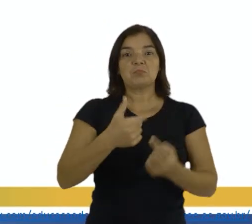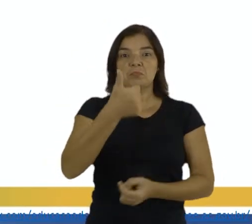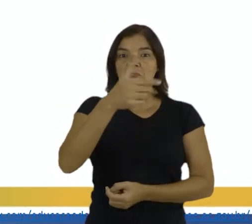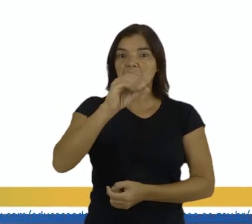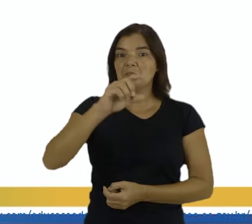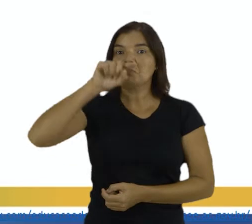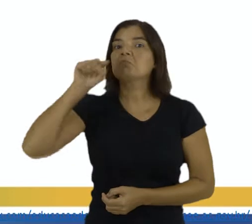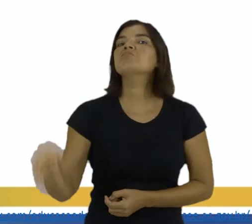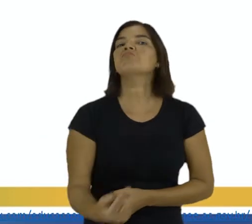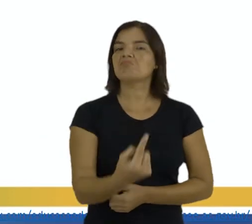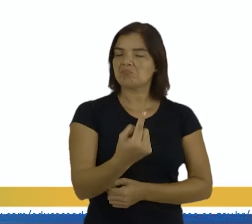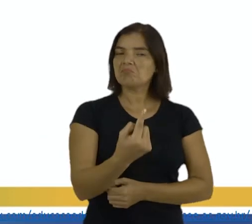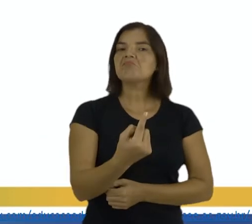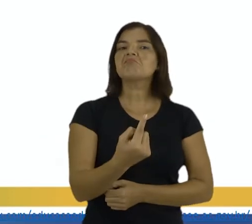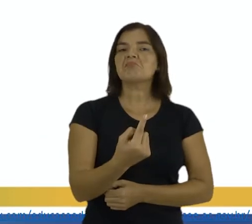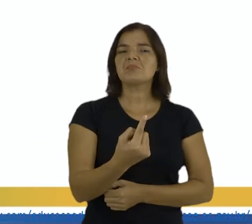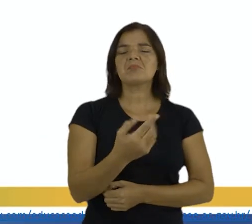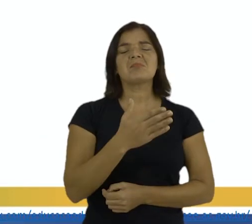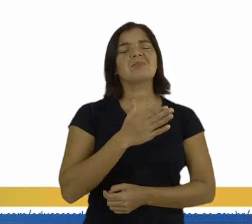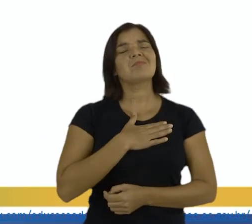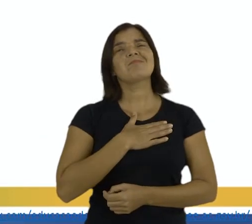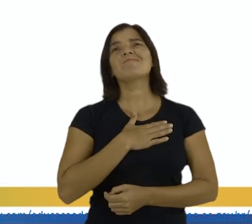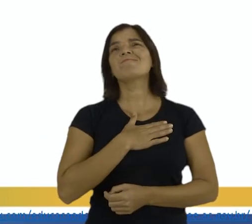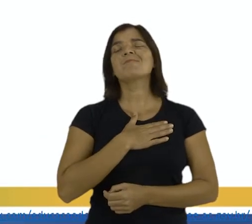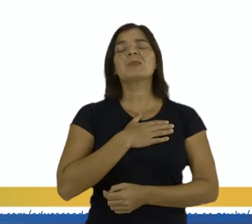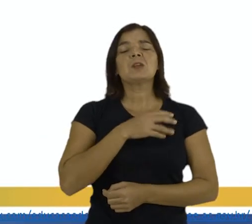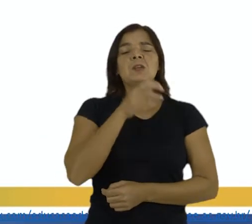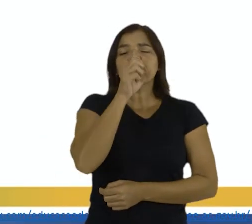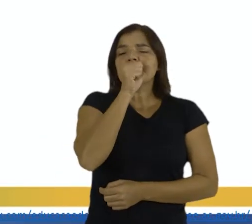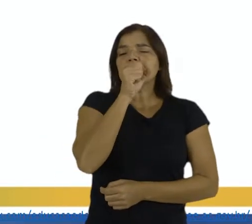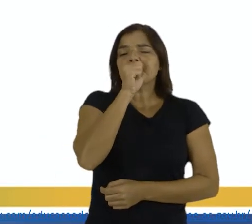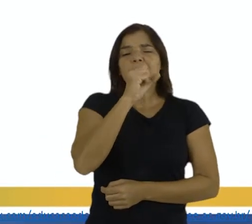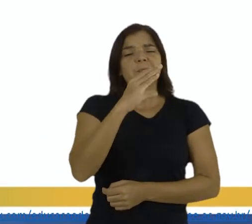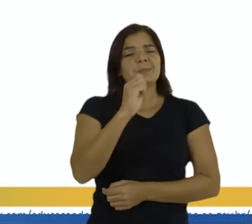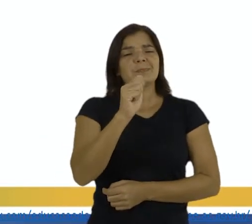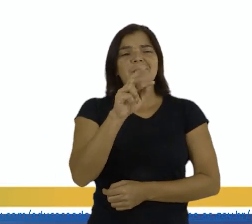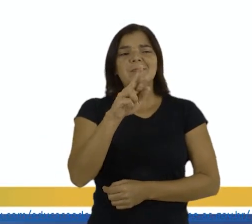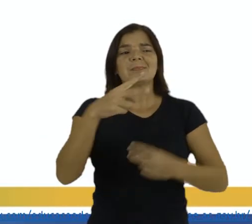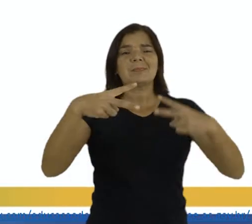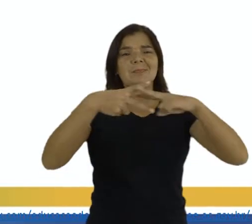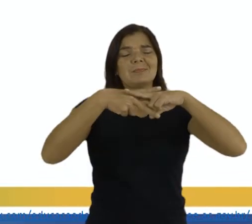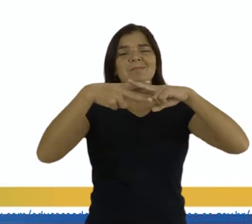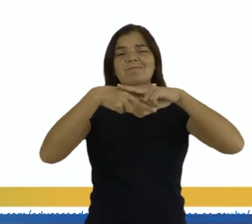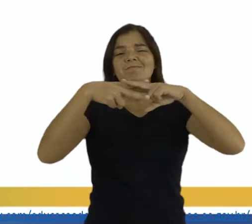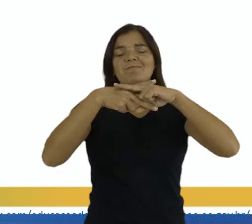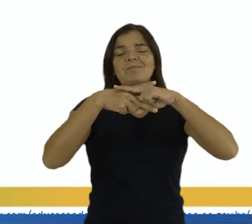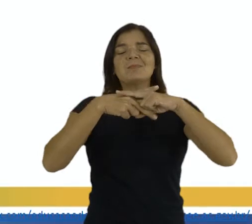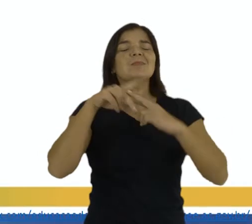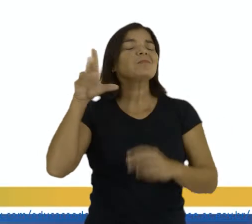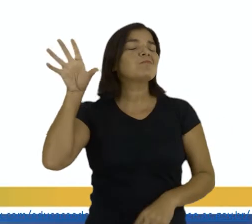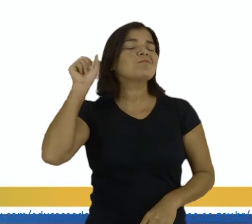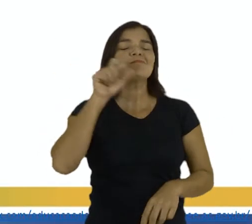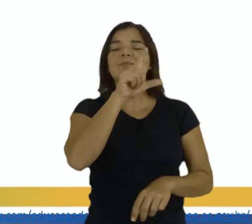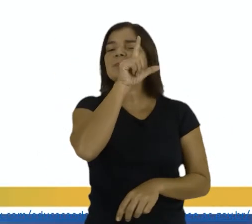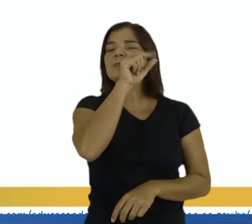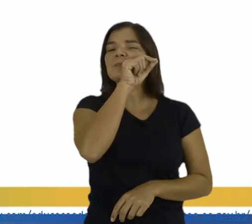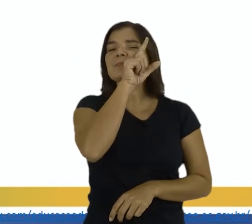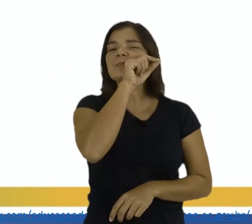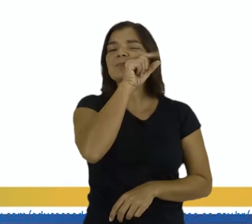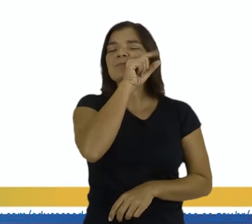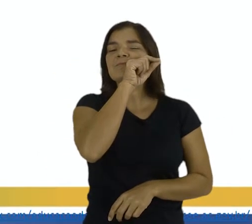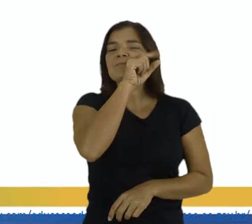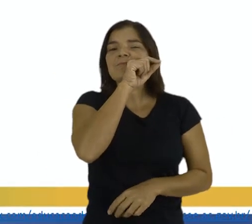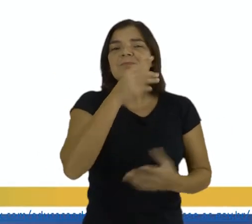réis a dúzia. Ai, que me dera chupar uma carambola de verdade e ouvir o sabiá com certidão de